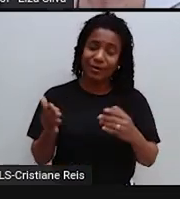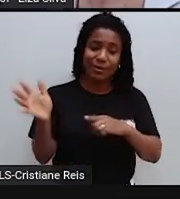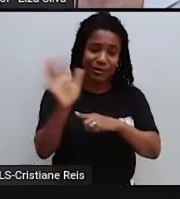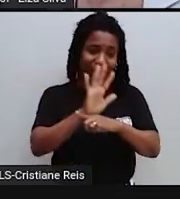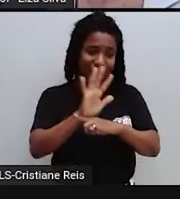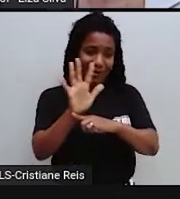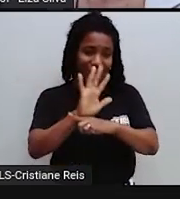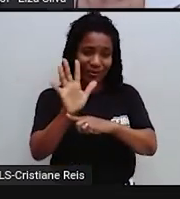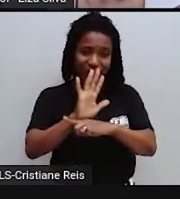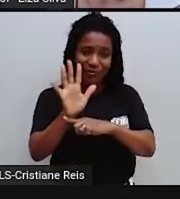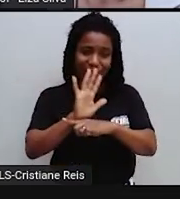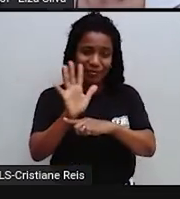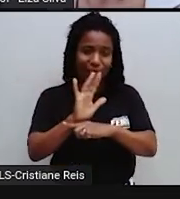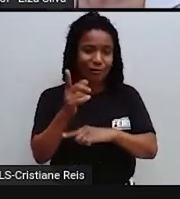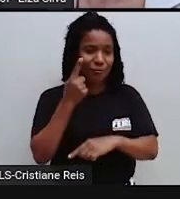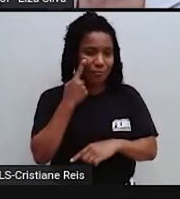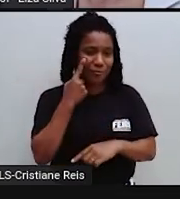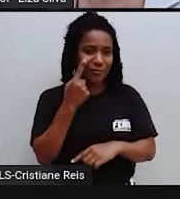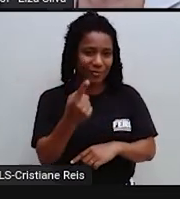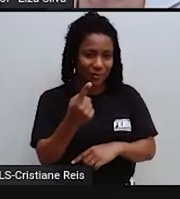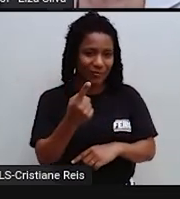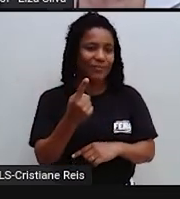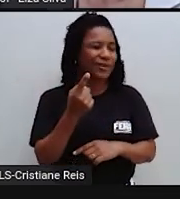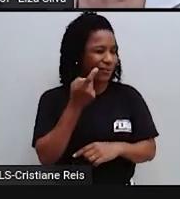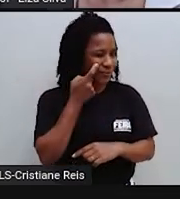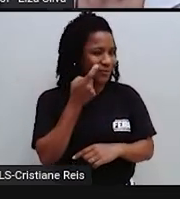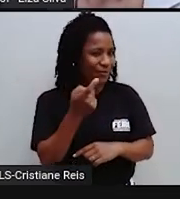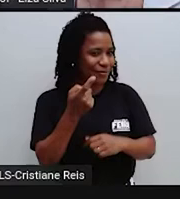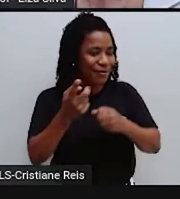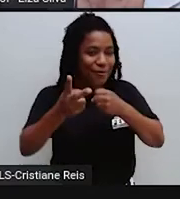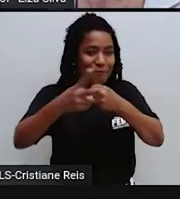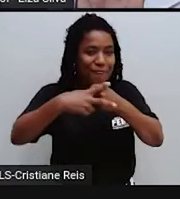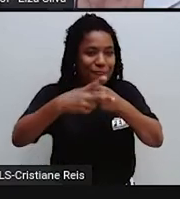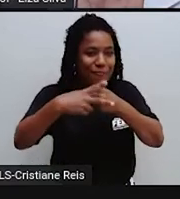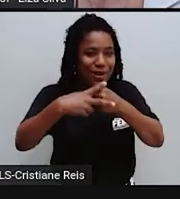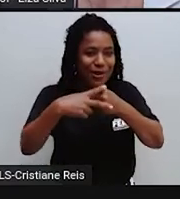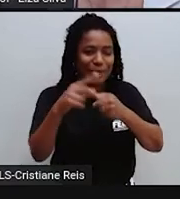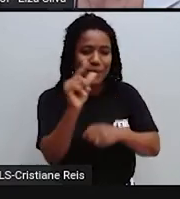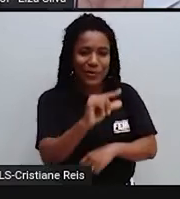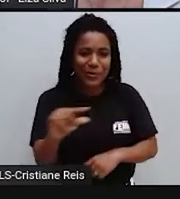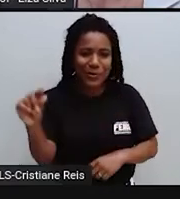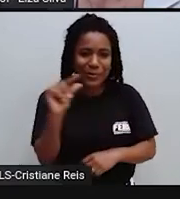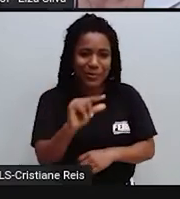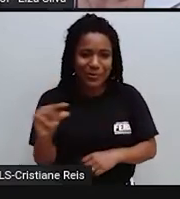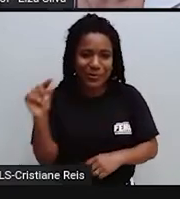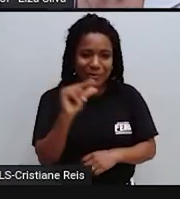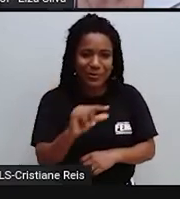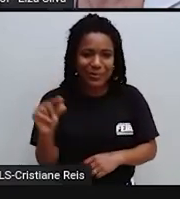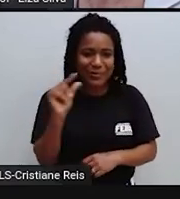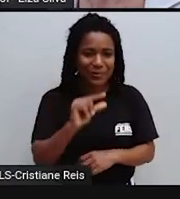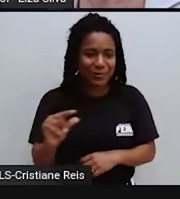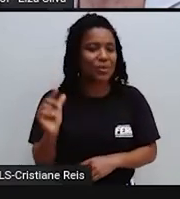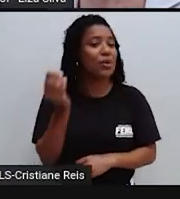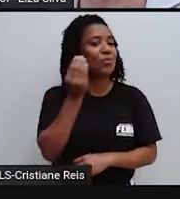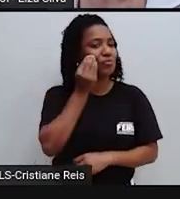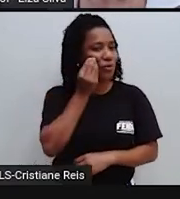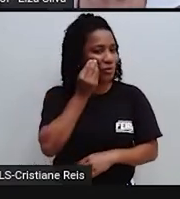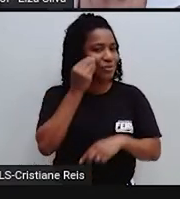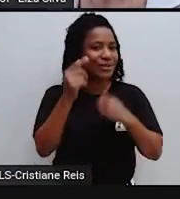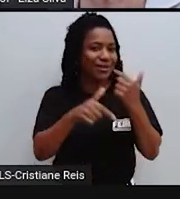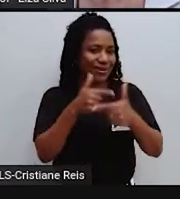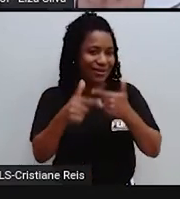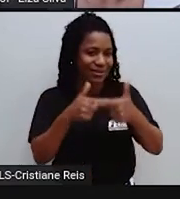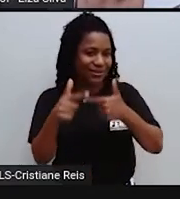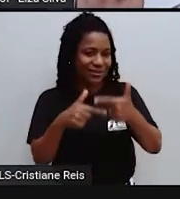vídeo, aparecem muitos verbos, né? Eu acho que vocês perceberam. E estes verbos expressam ações praticadas por